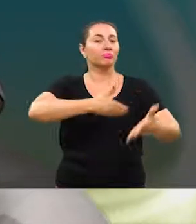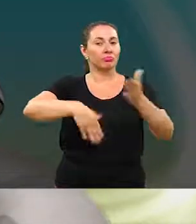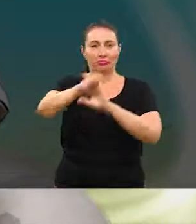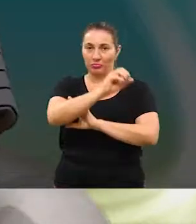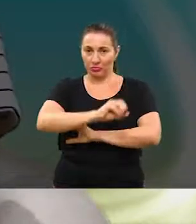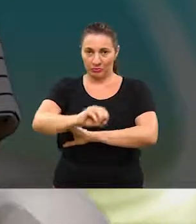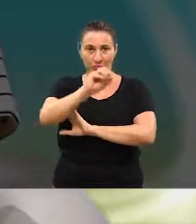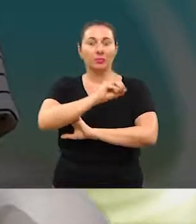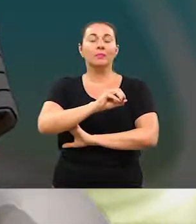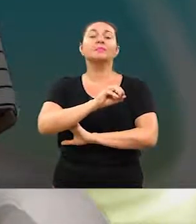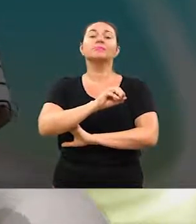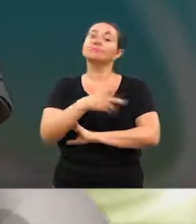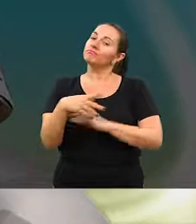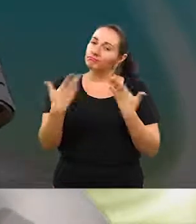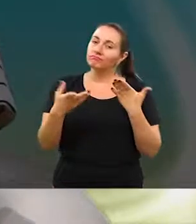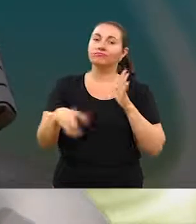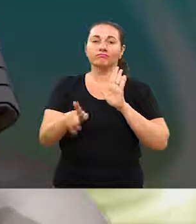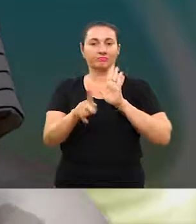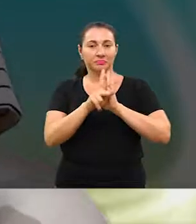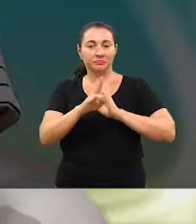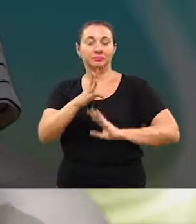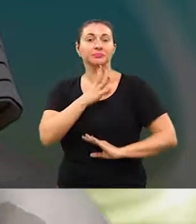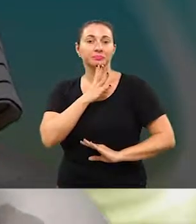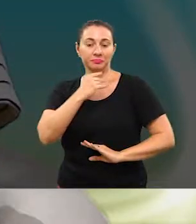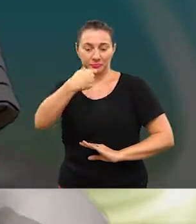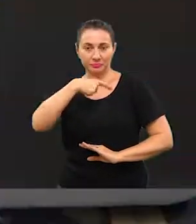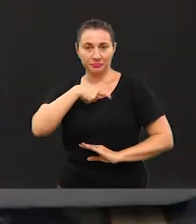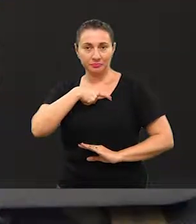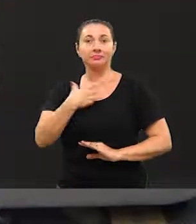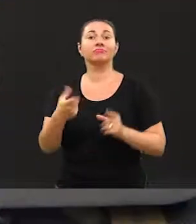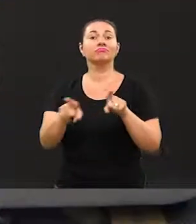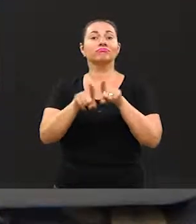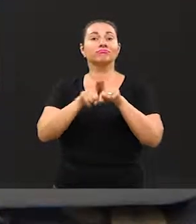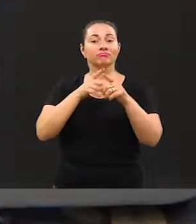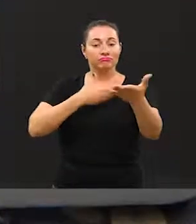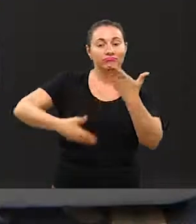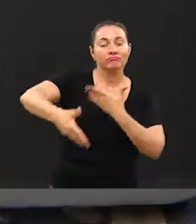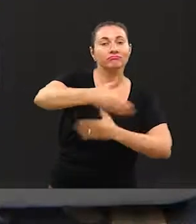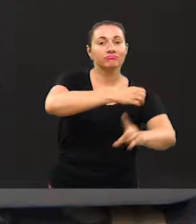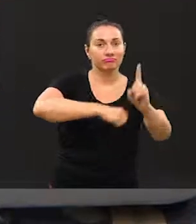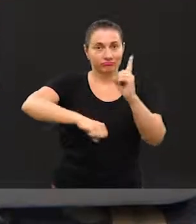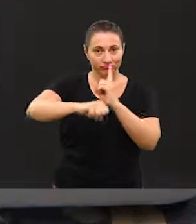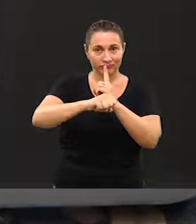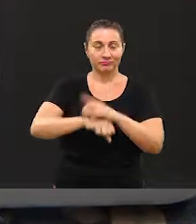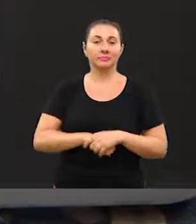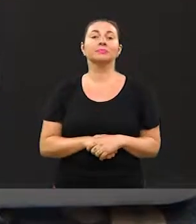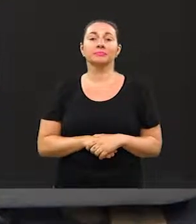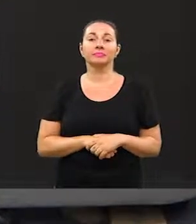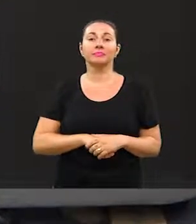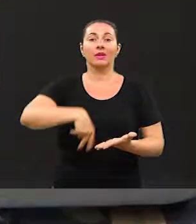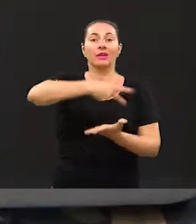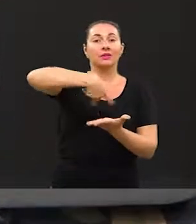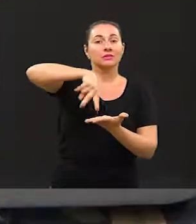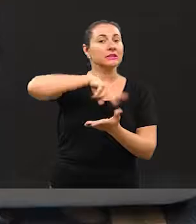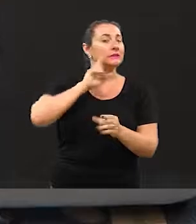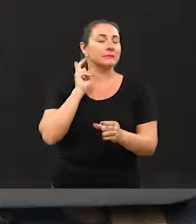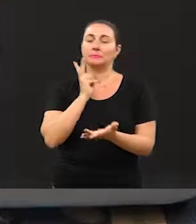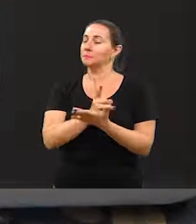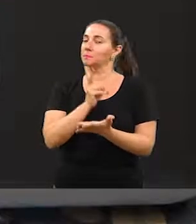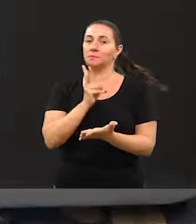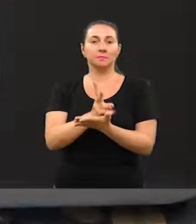além de um conhecimento próprio maior, elas começam a conviver com outras pessoas também. Então, além desses benefícios também, a dança sempre vai